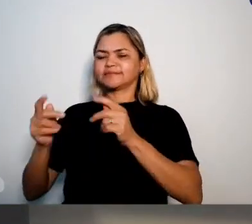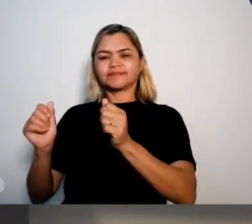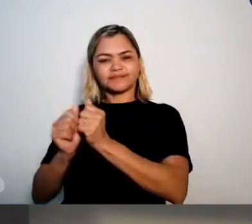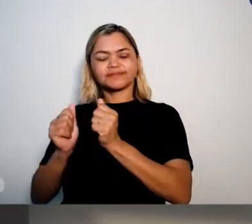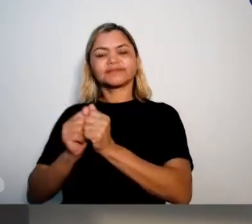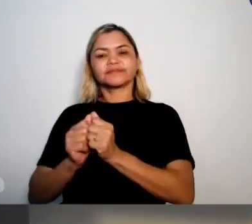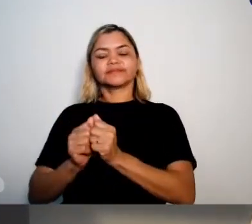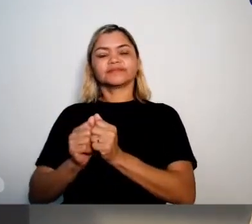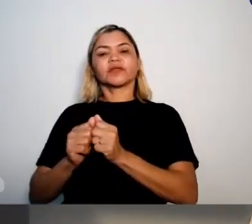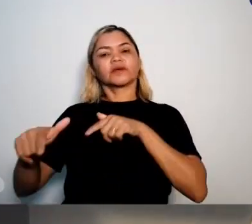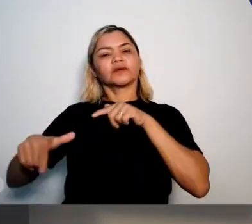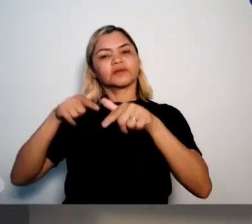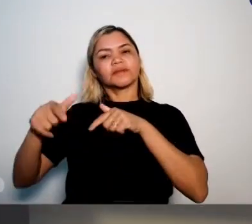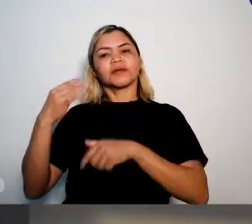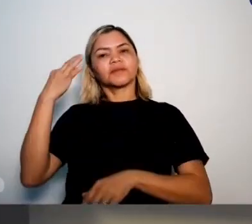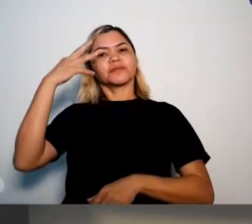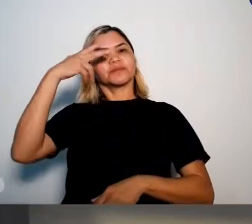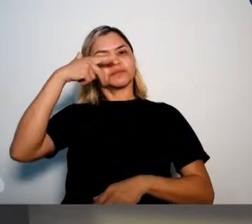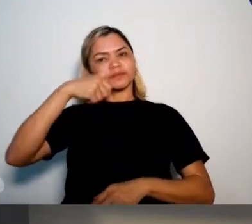Um trabalho muito bonito.